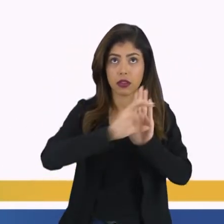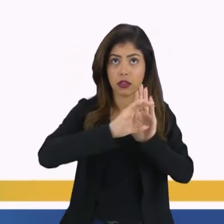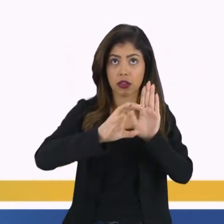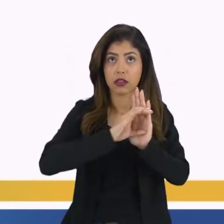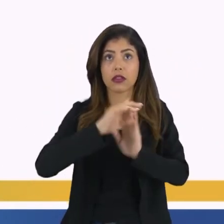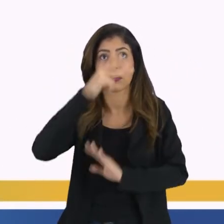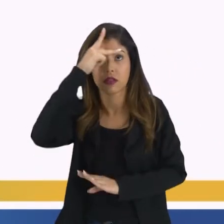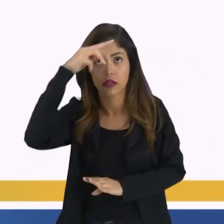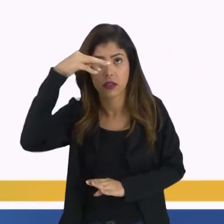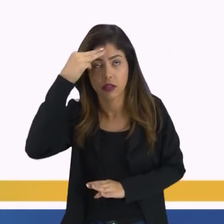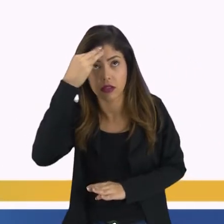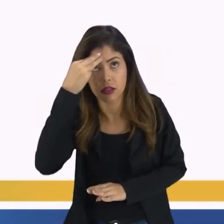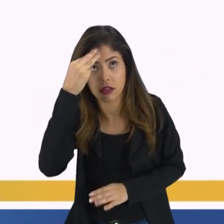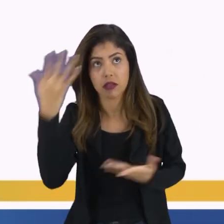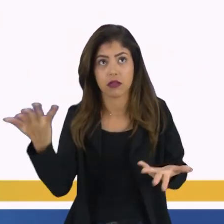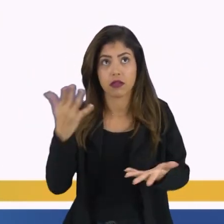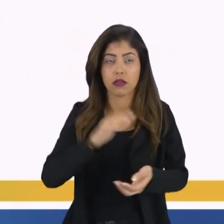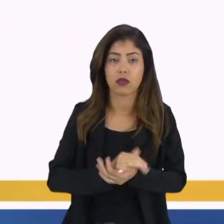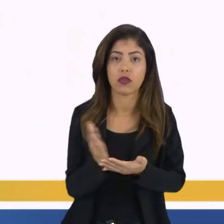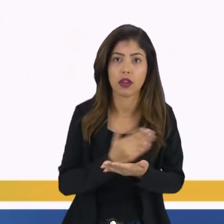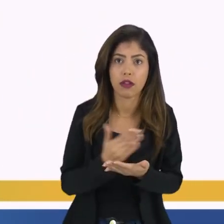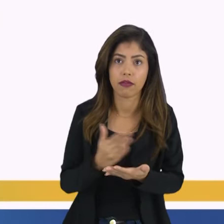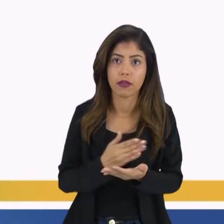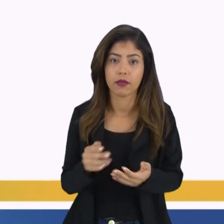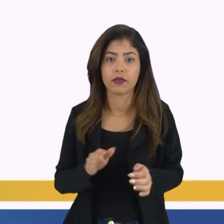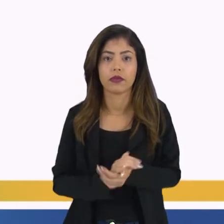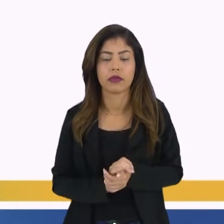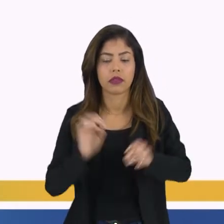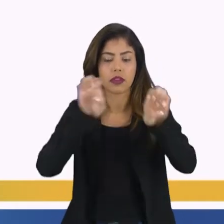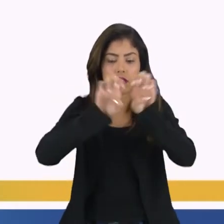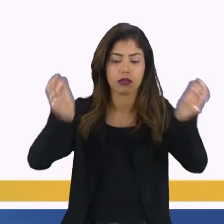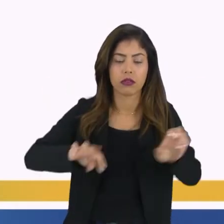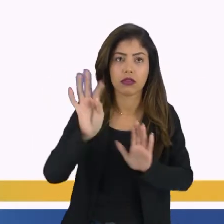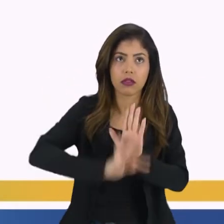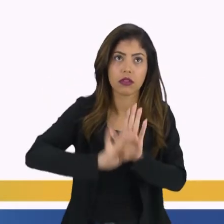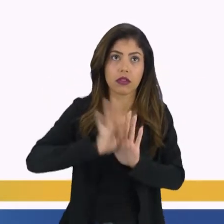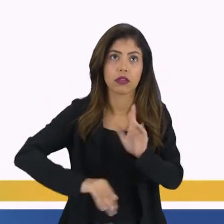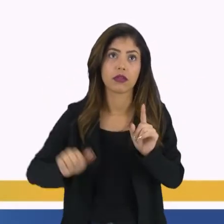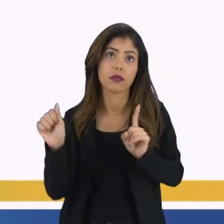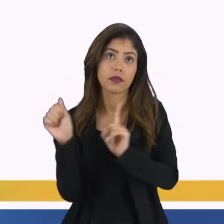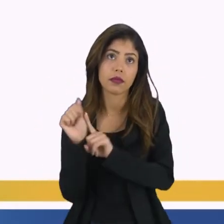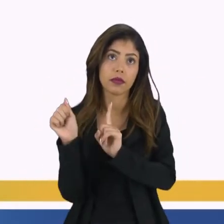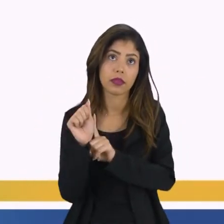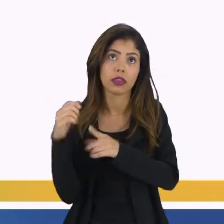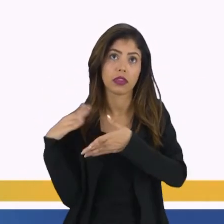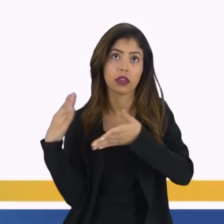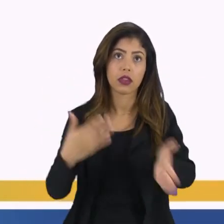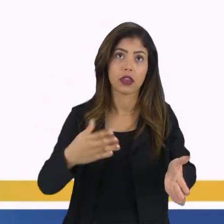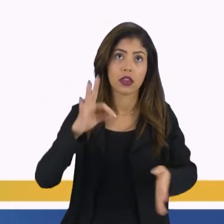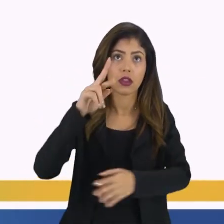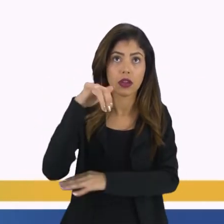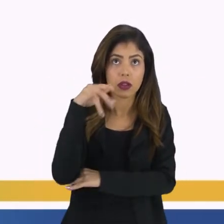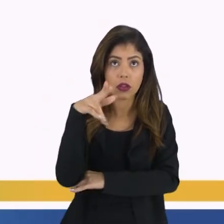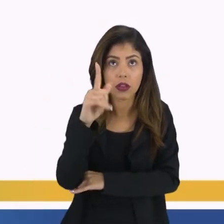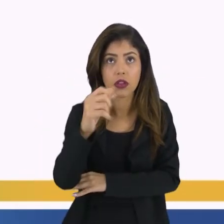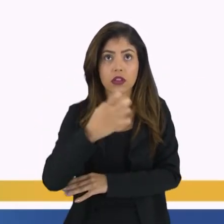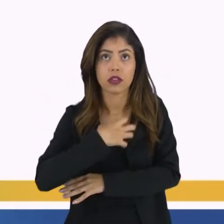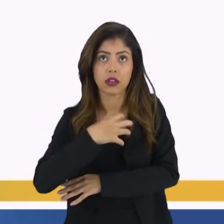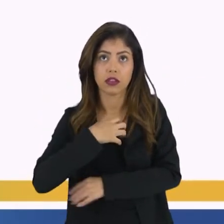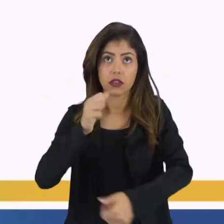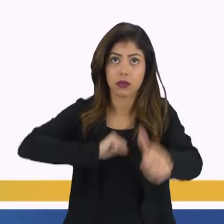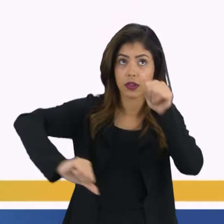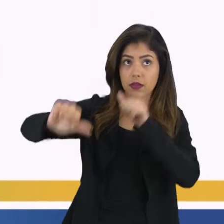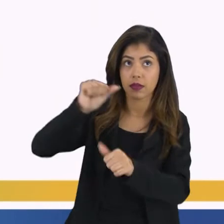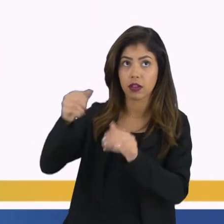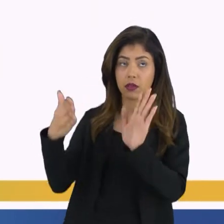dos capítulos de Memórias Póstumas de Brás Cubas, a estrutura do texto. Vamos lá. Na letra A, estabelece uma linha cronológica em sentido